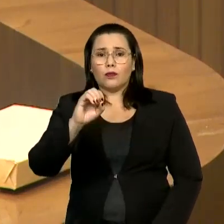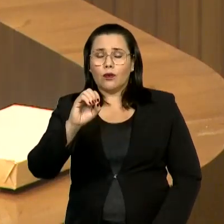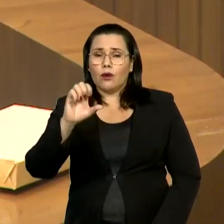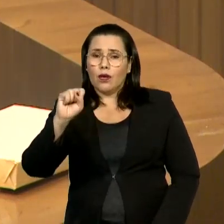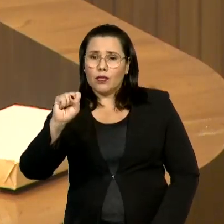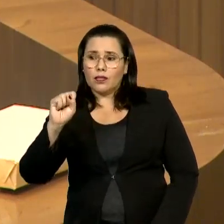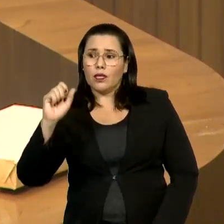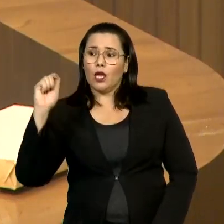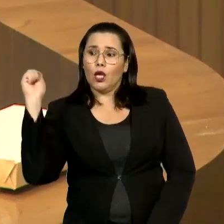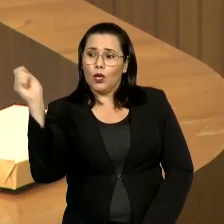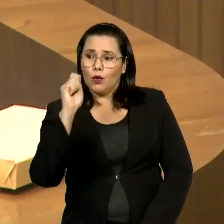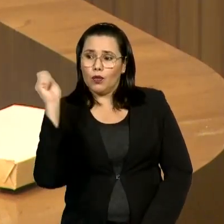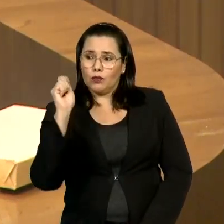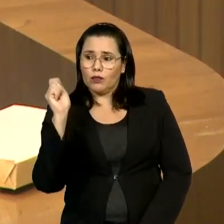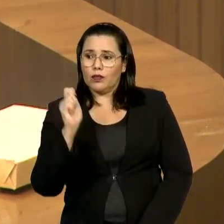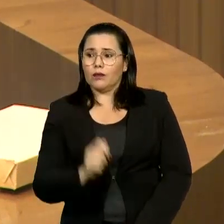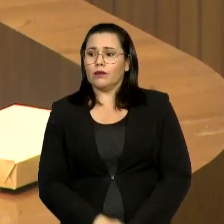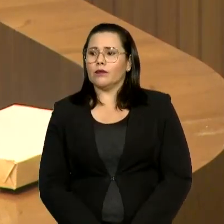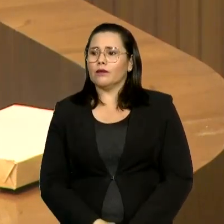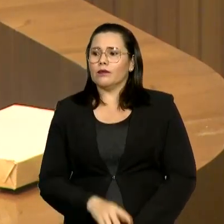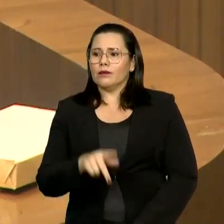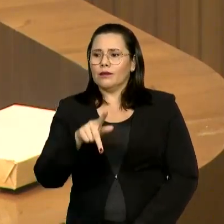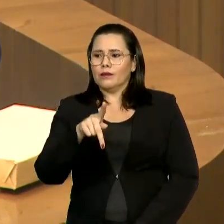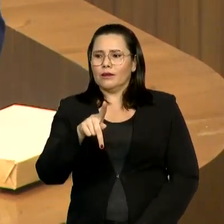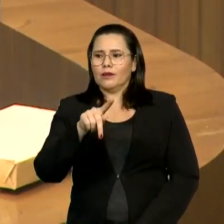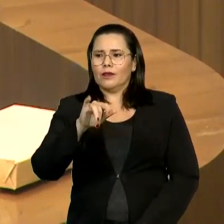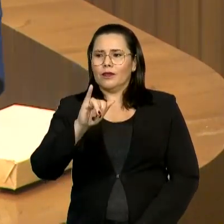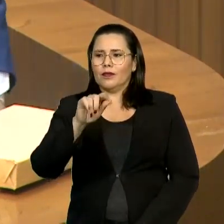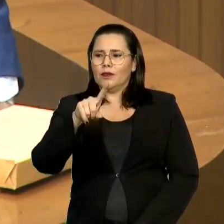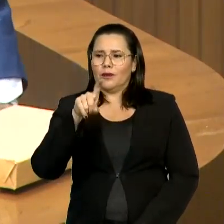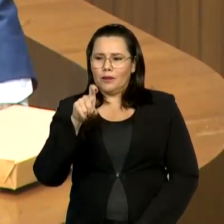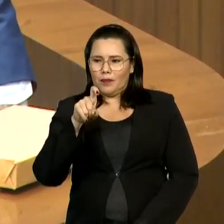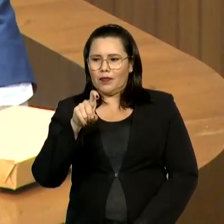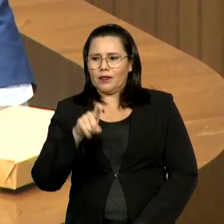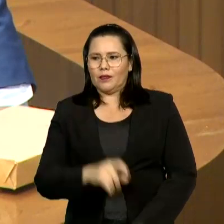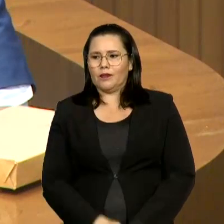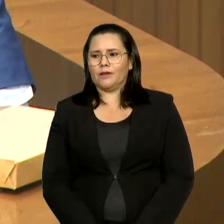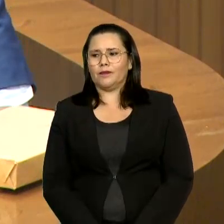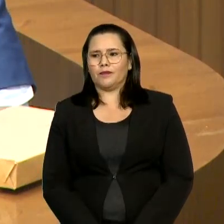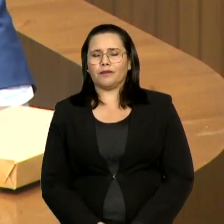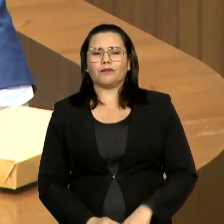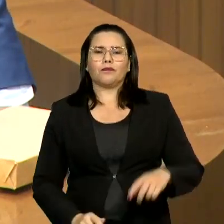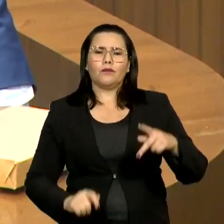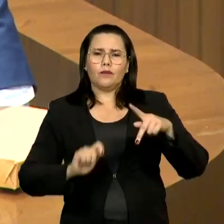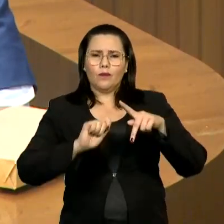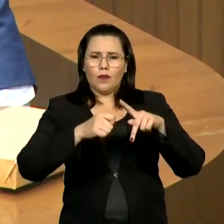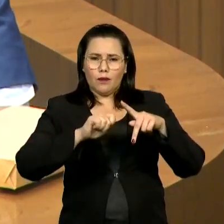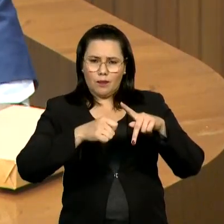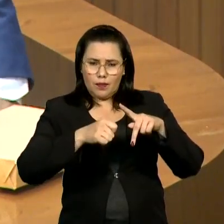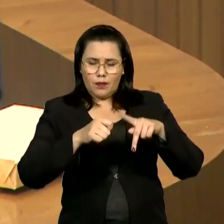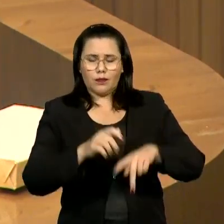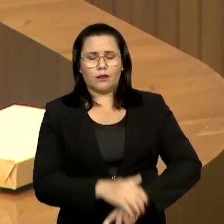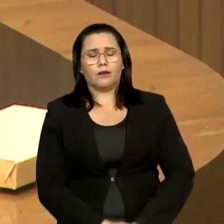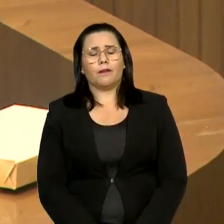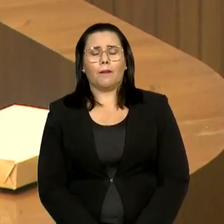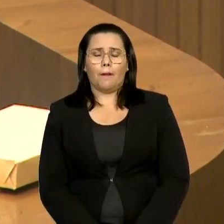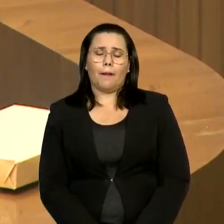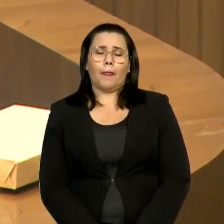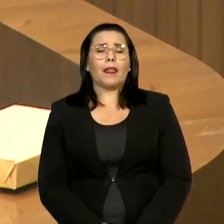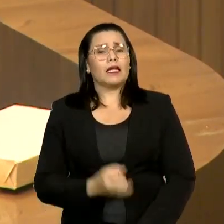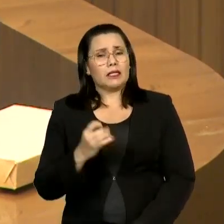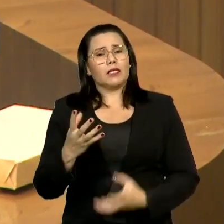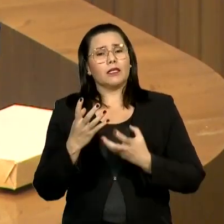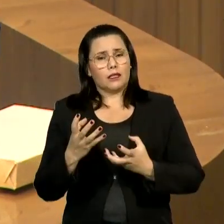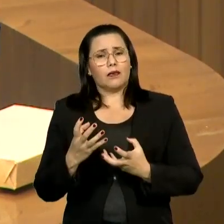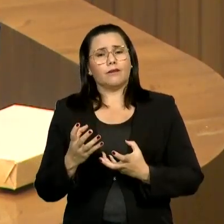Só estamos trabalhando como ponto de arrecadação para ajudar nesse momento ao povo do Rio Grande do